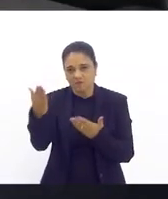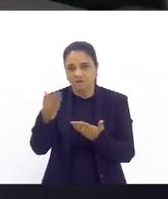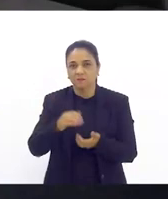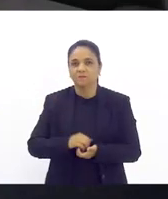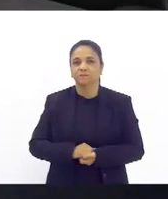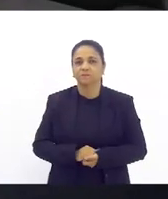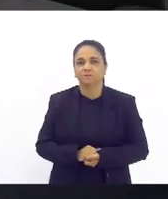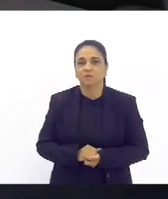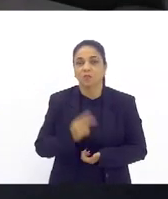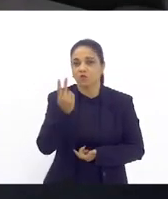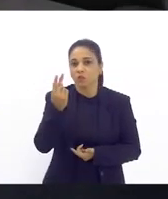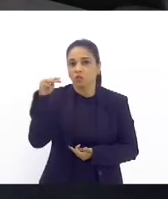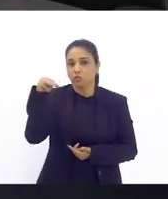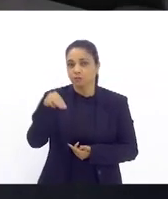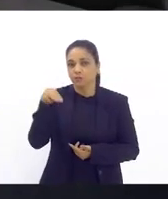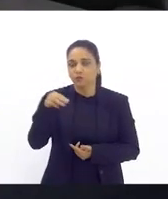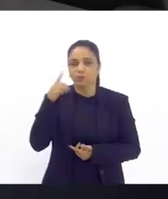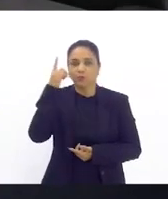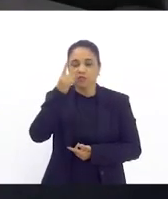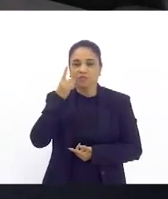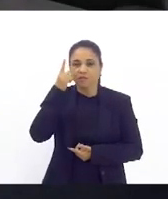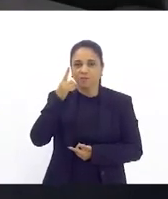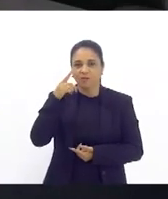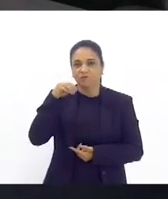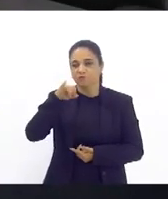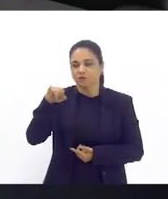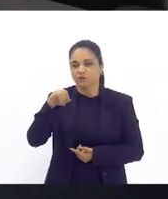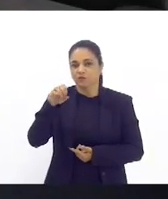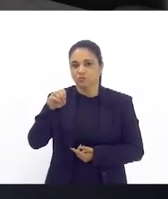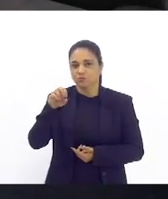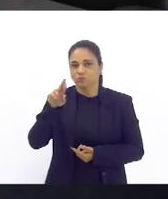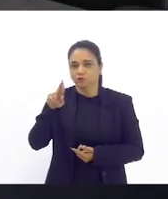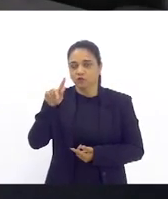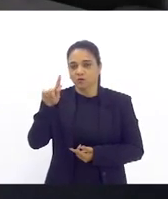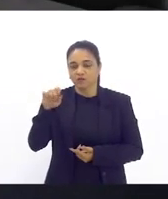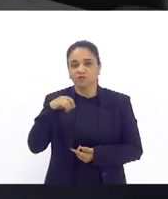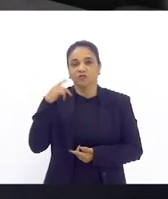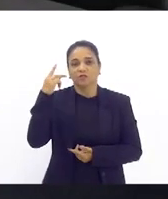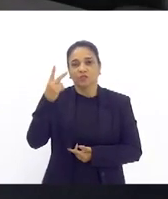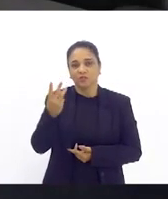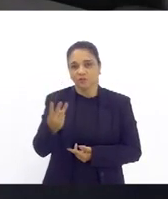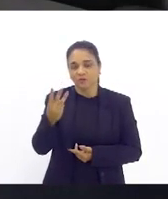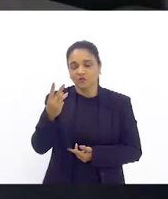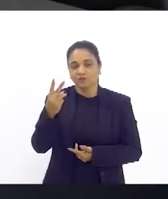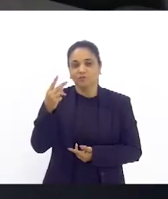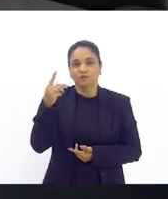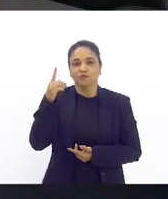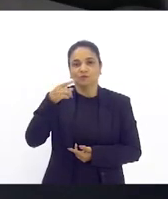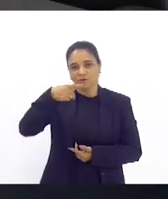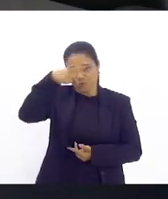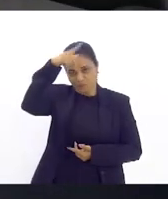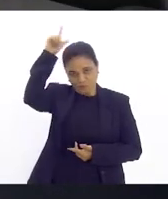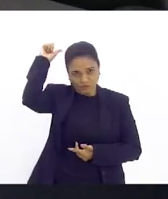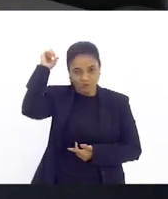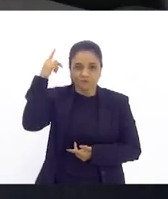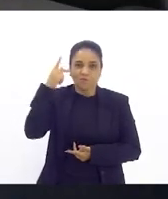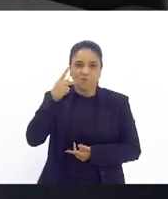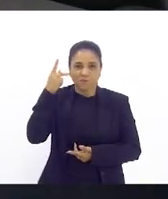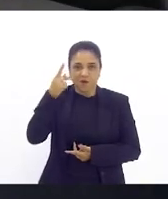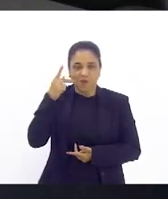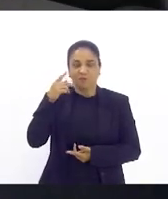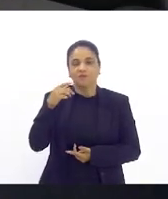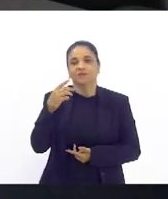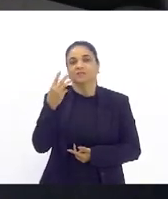bom dois minutos para o deputado Jorge Felipe dois minutos para o Deputado Luiz Paulo três minutos para deputada Érica para suas considerações